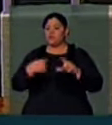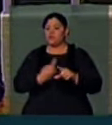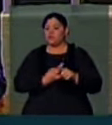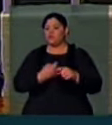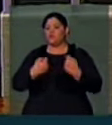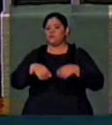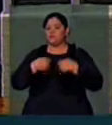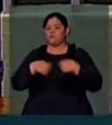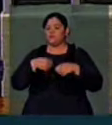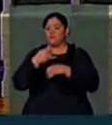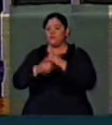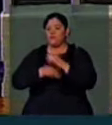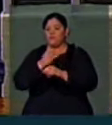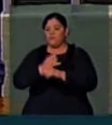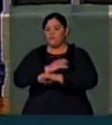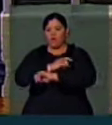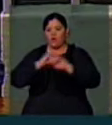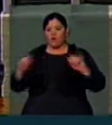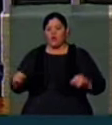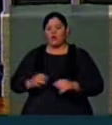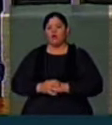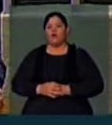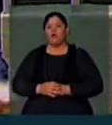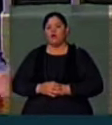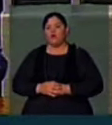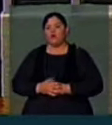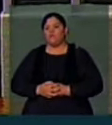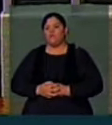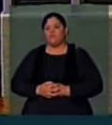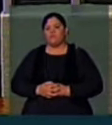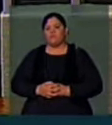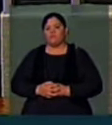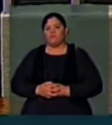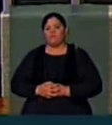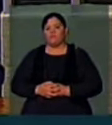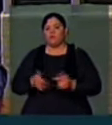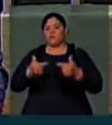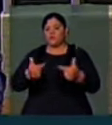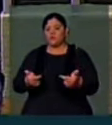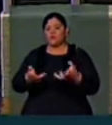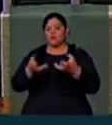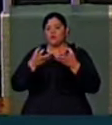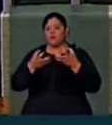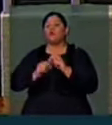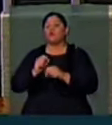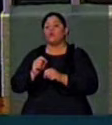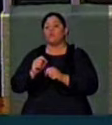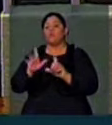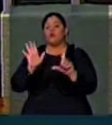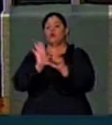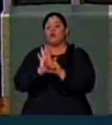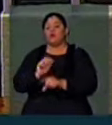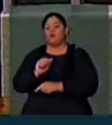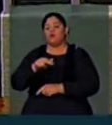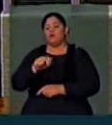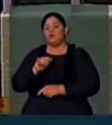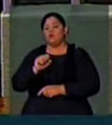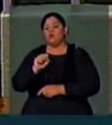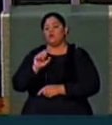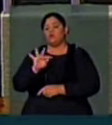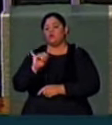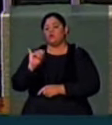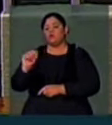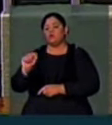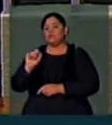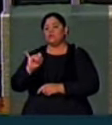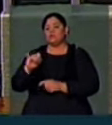é, a brigar por desmilitarização das polícias militares, a lutar pela revisão da lei da anistia, como está escrito aqui, com a